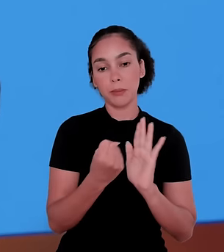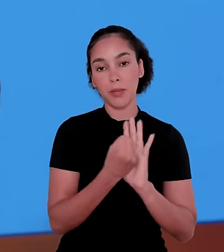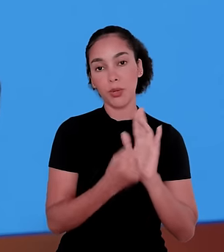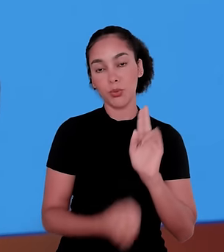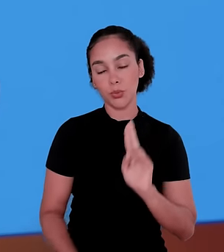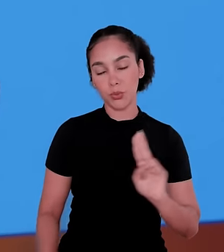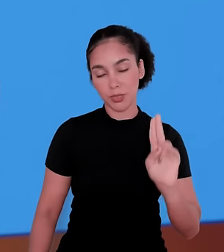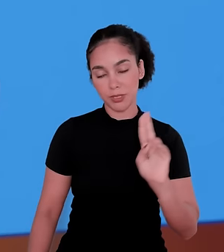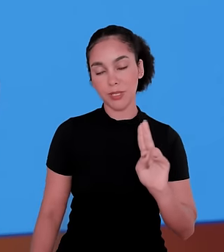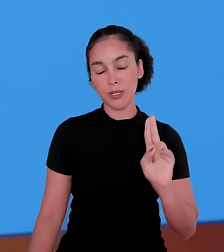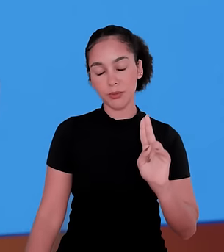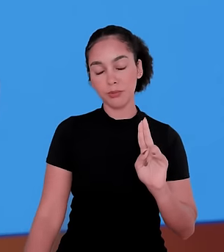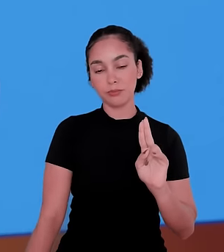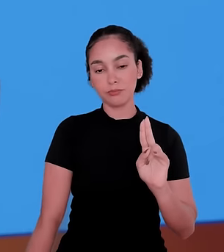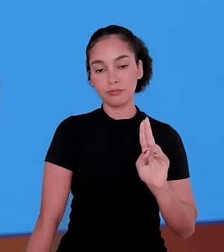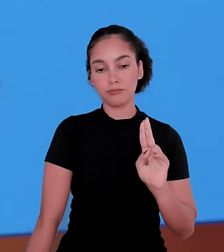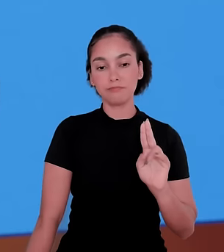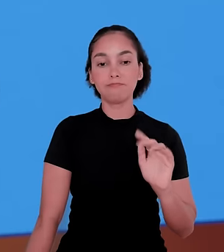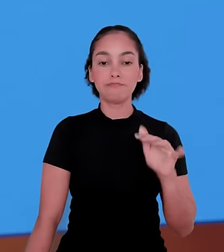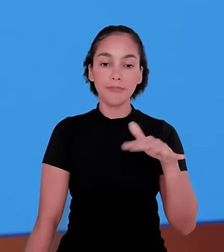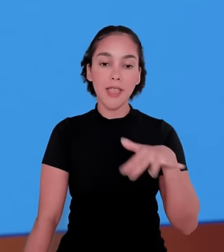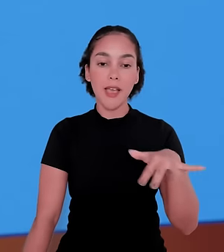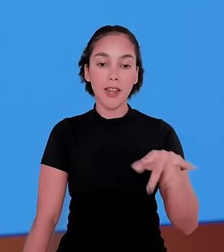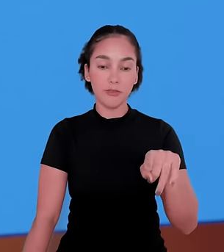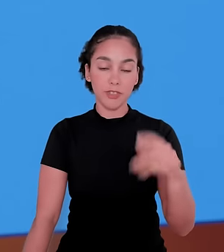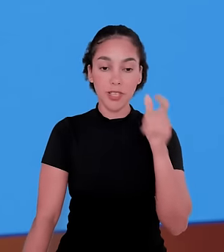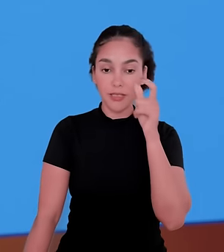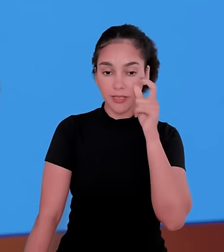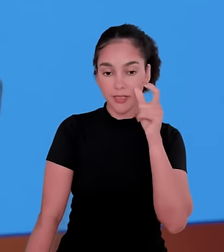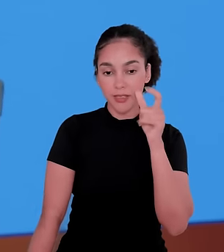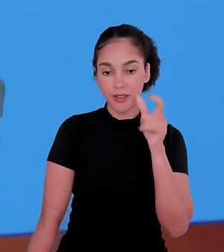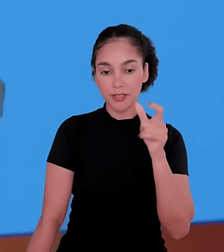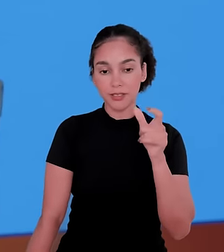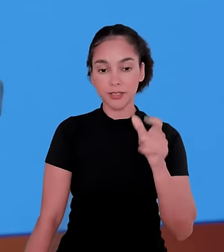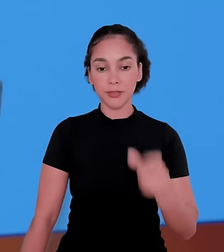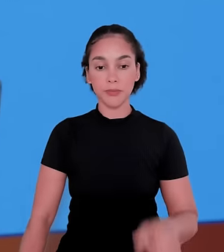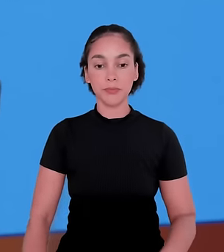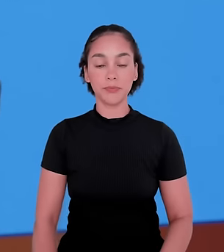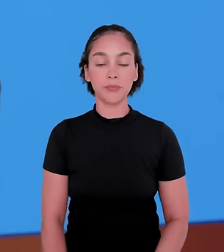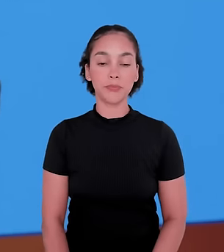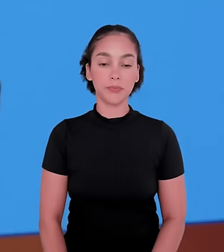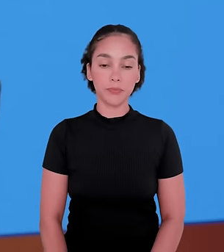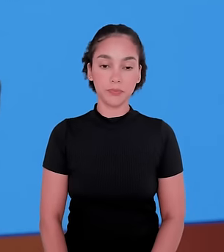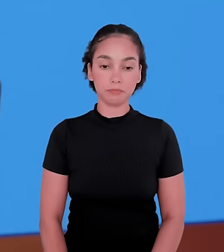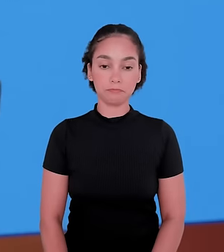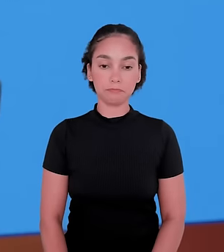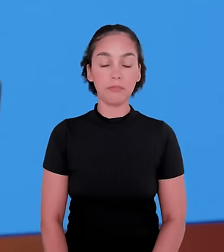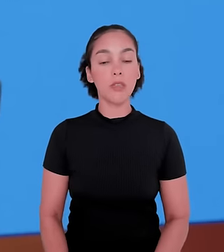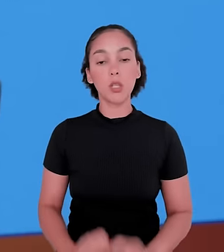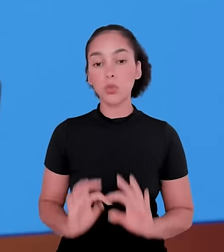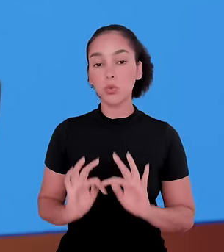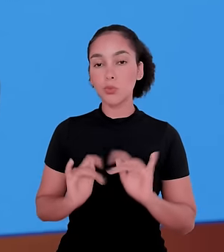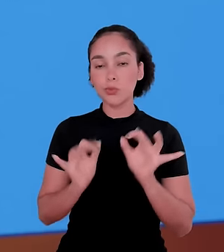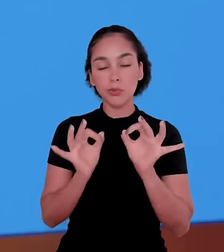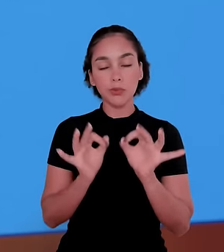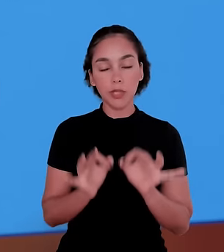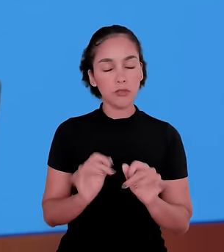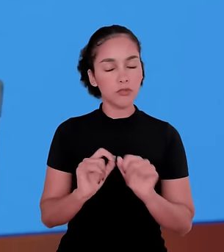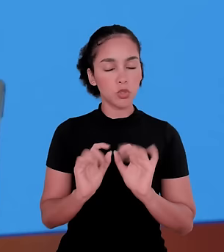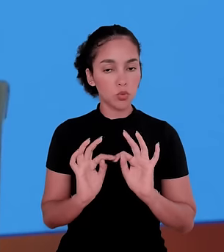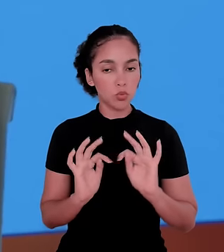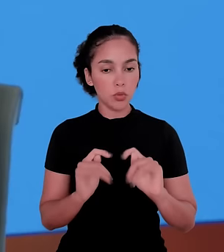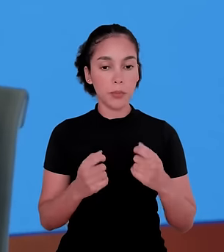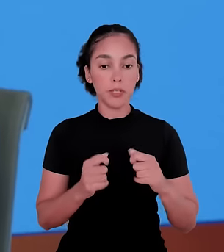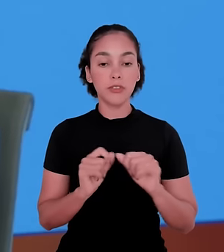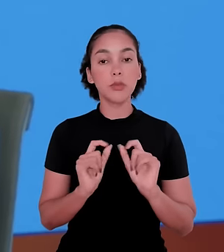e naquele segmento né que você tá com interesse tá fazendo isso tudo Tá tudo certo você